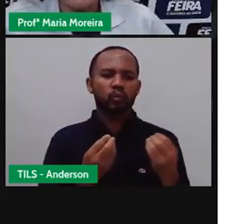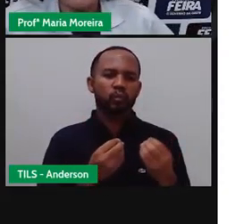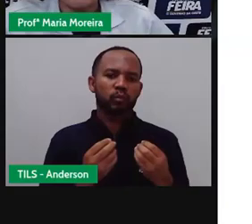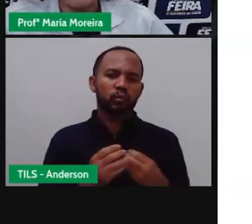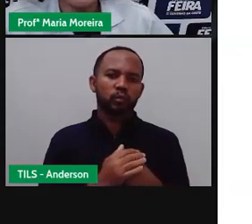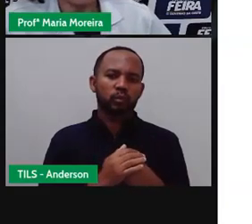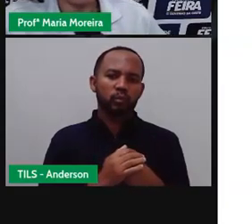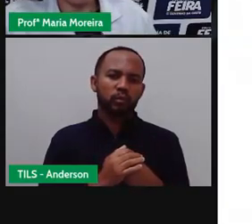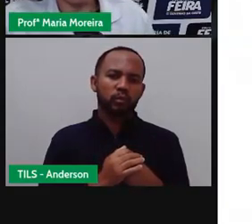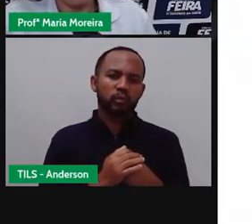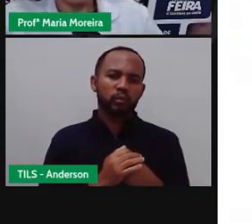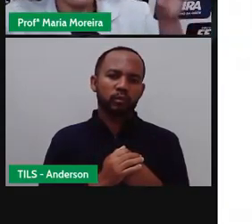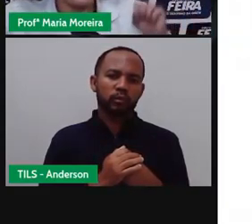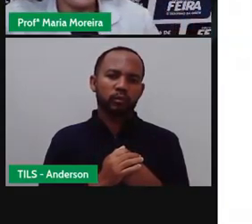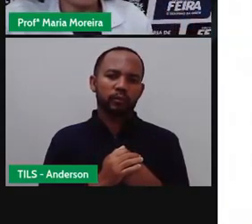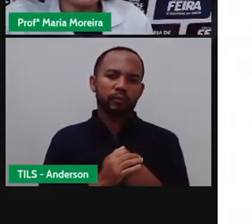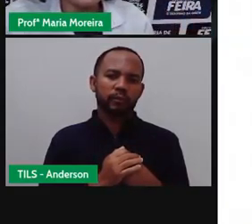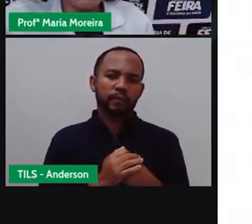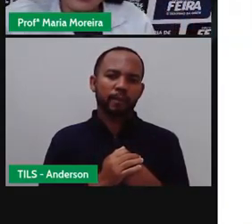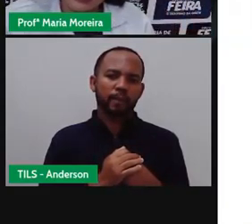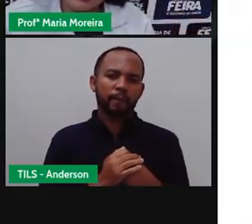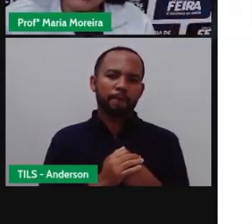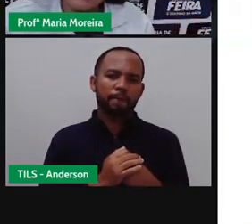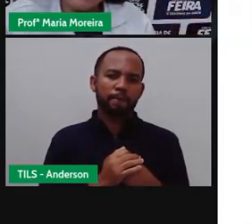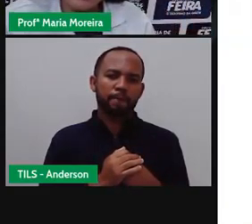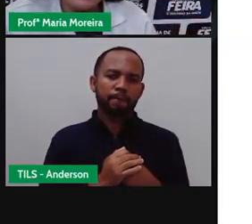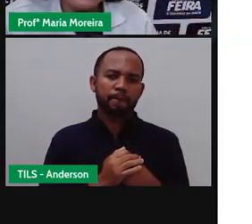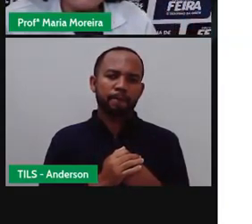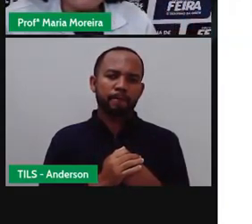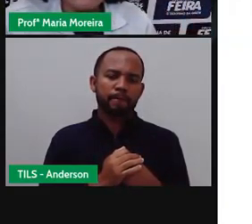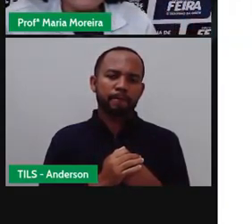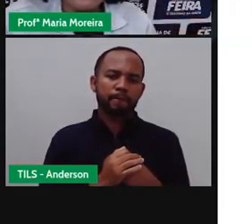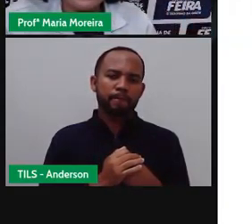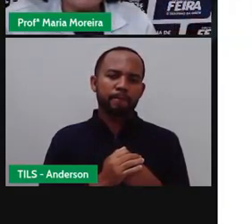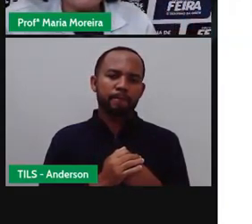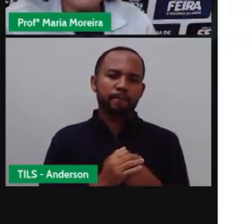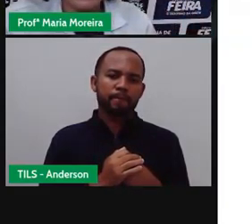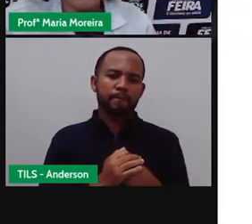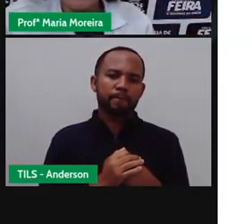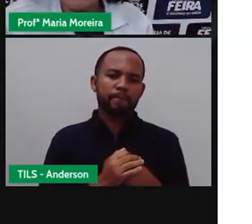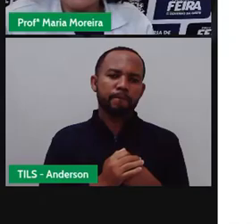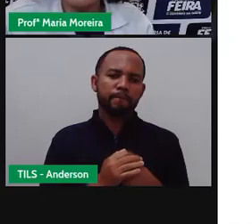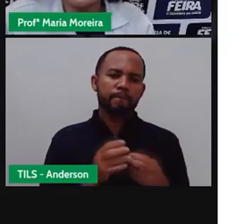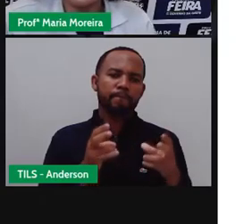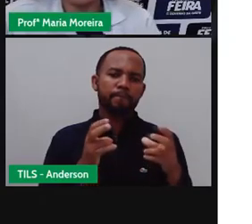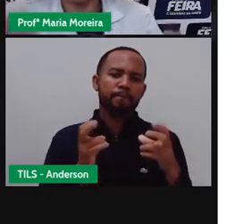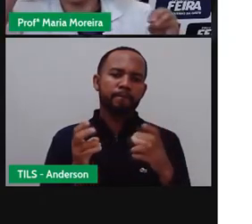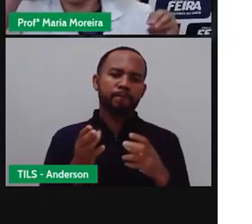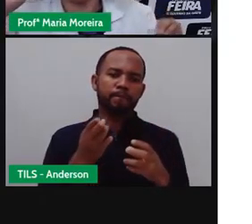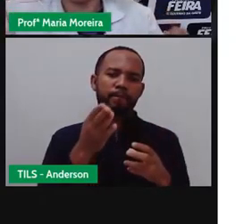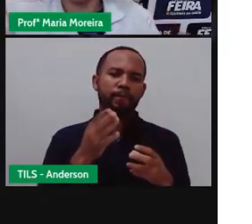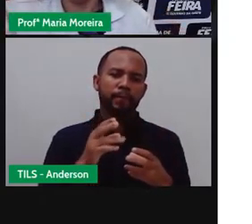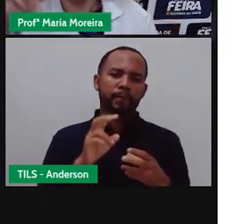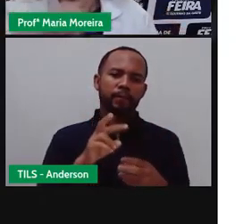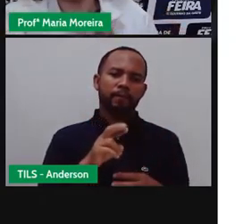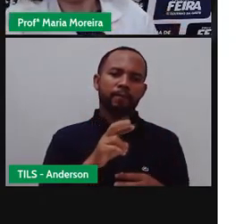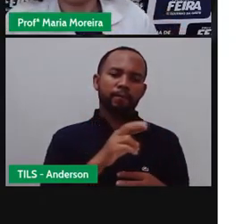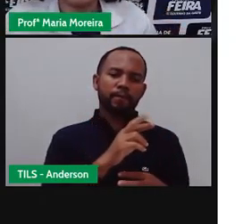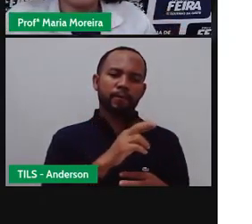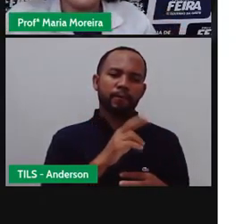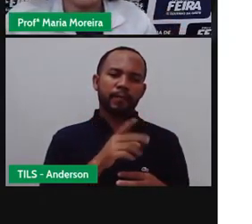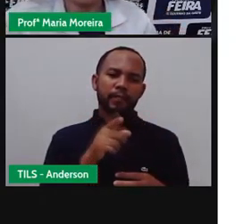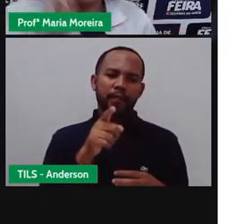pesa? Pronto. Pegue aí o seu peso e multiplique por 100. Como é que eu posso fazer isso? É só colocar, ó.